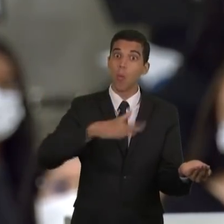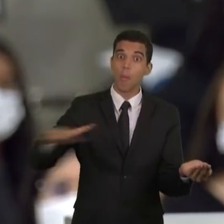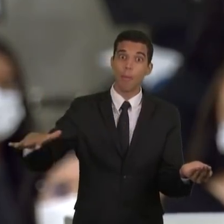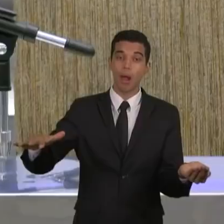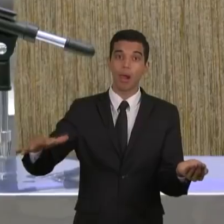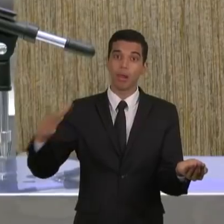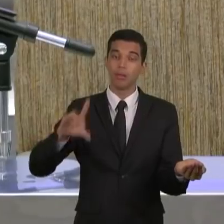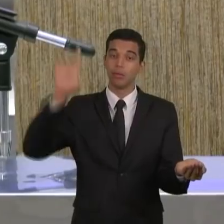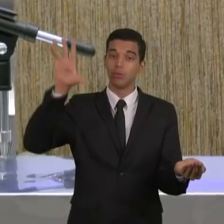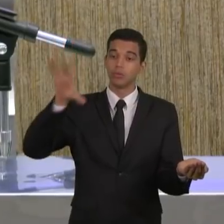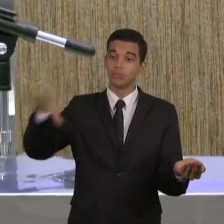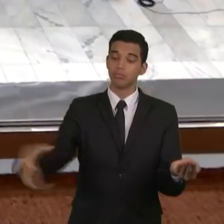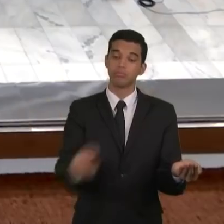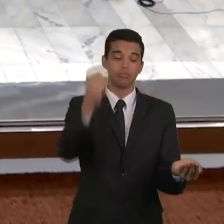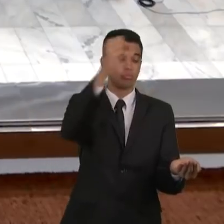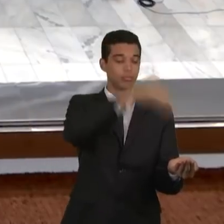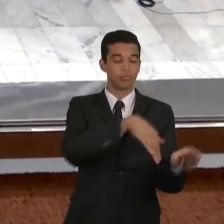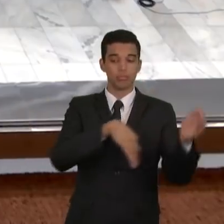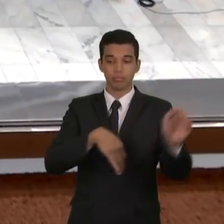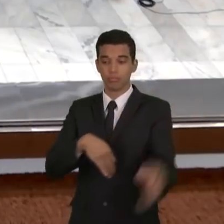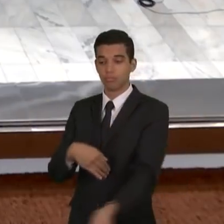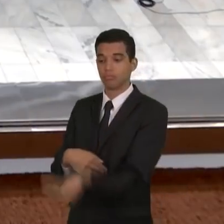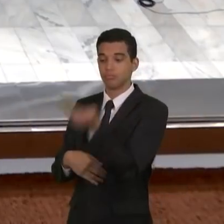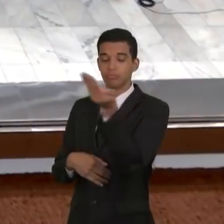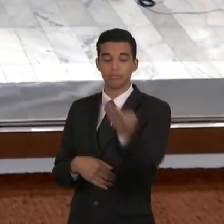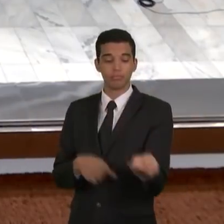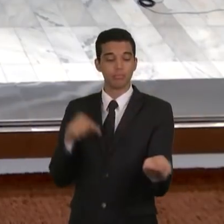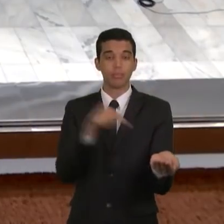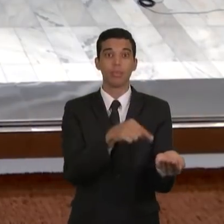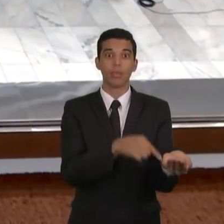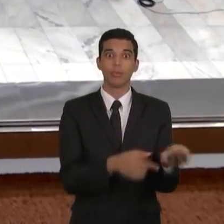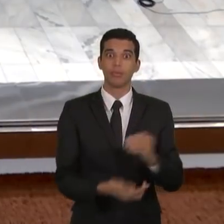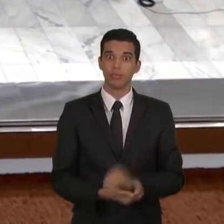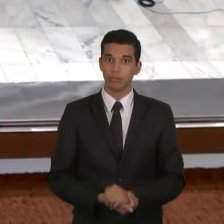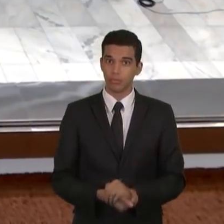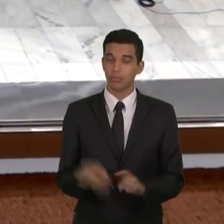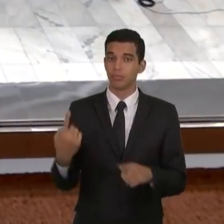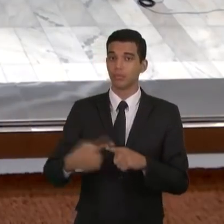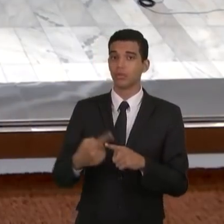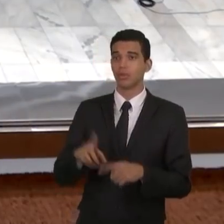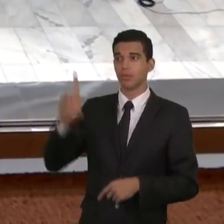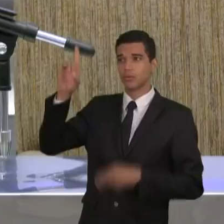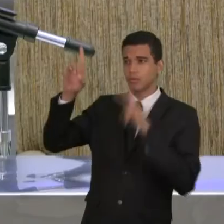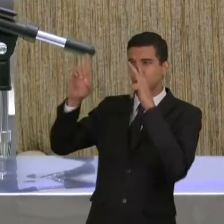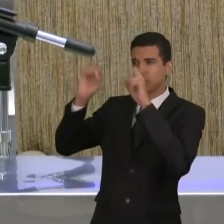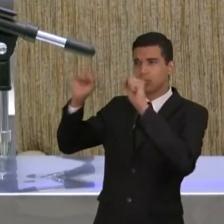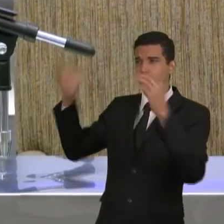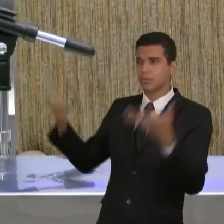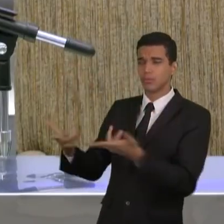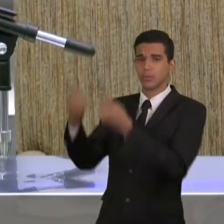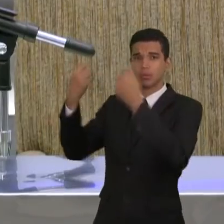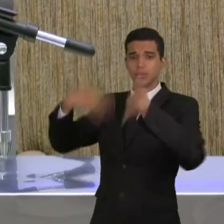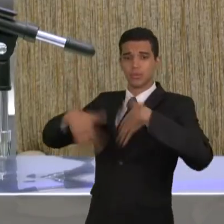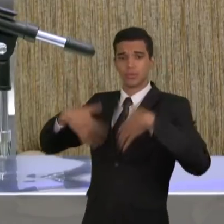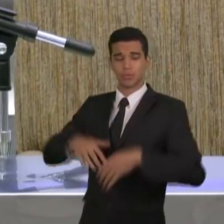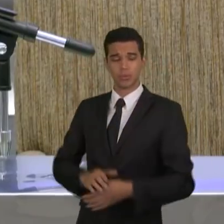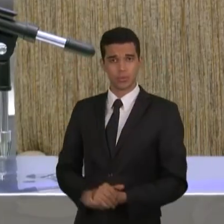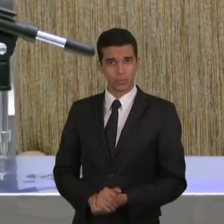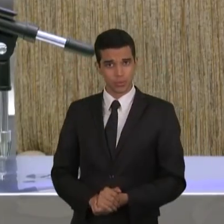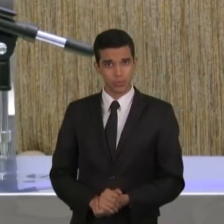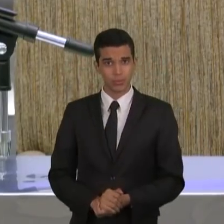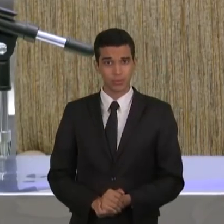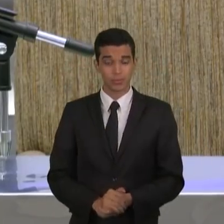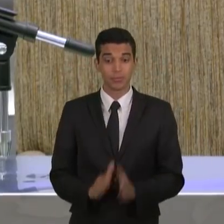maravilhoso era abanar gato sou a Bíblia diz que